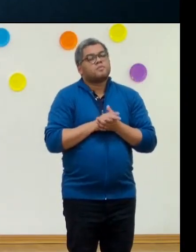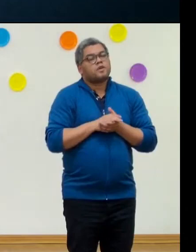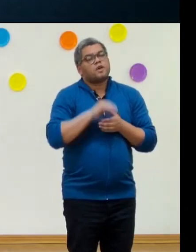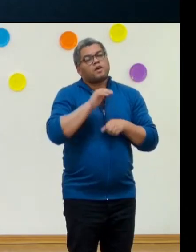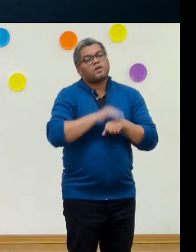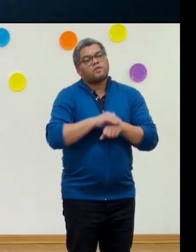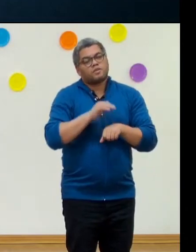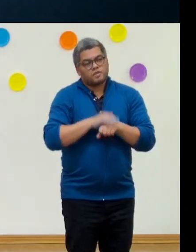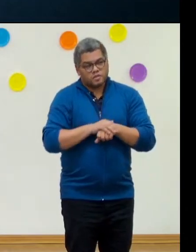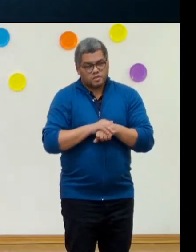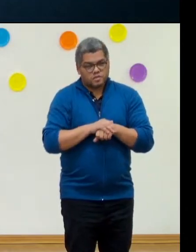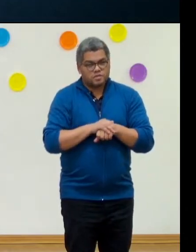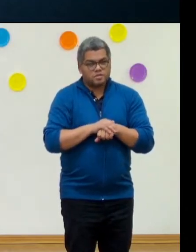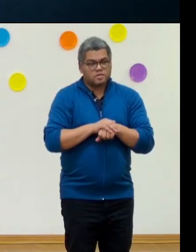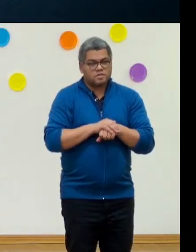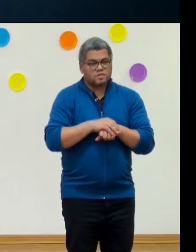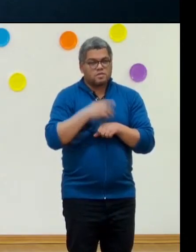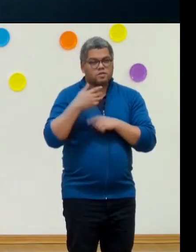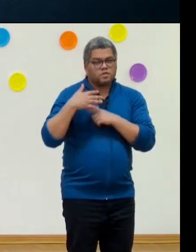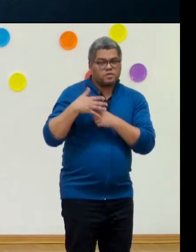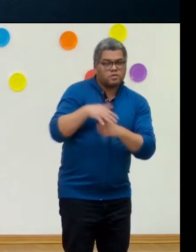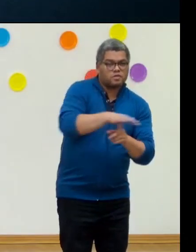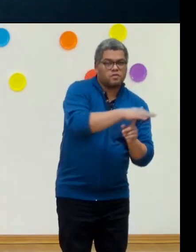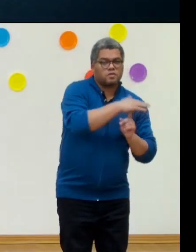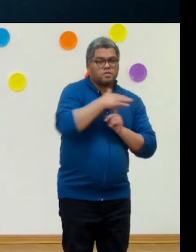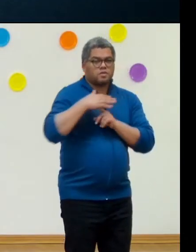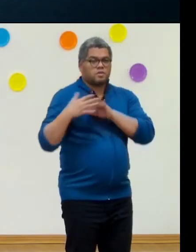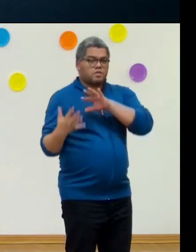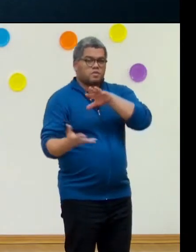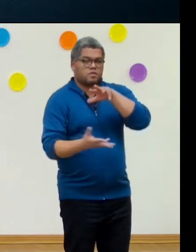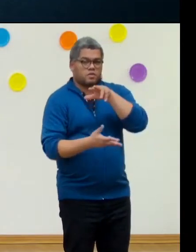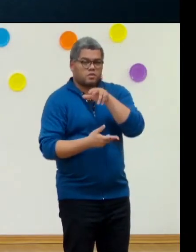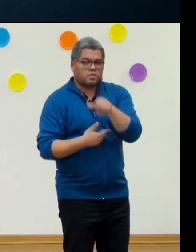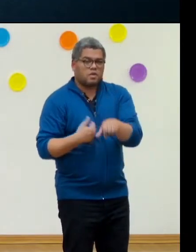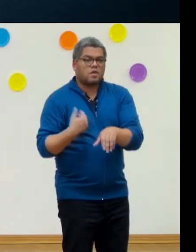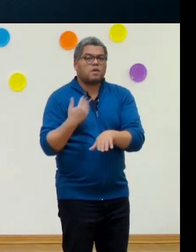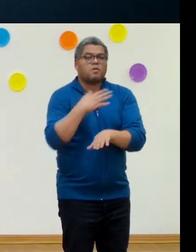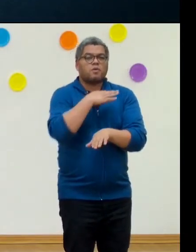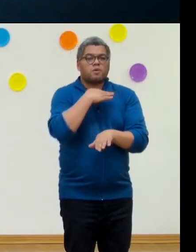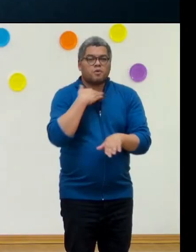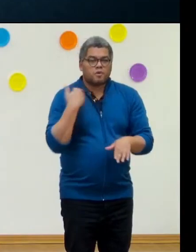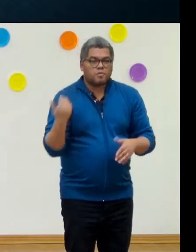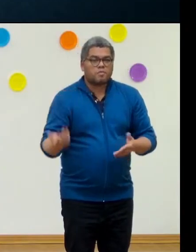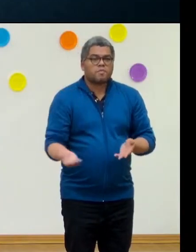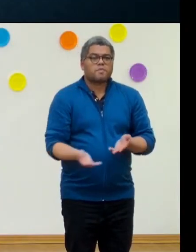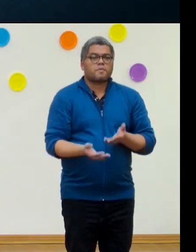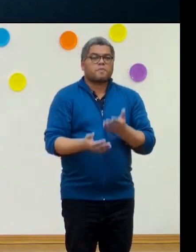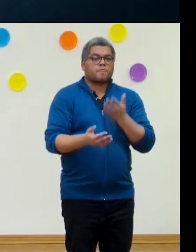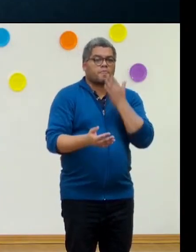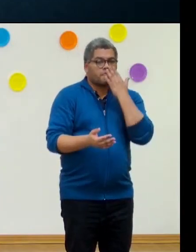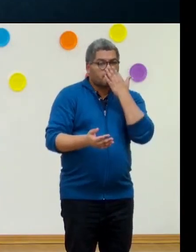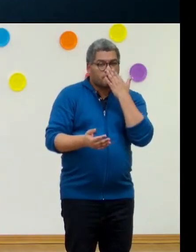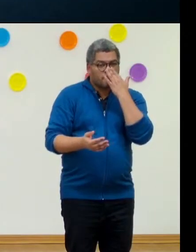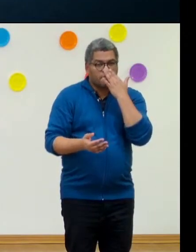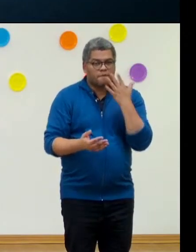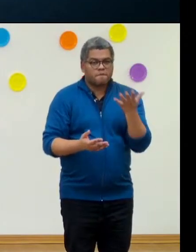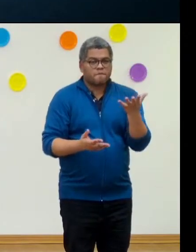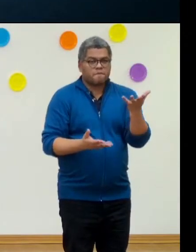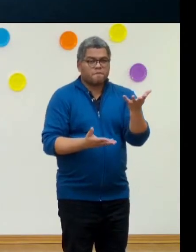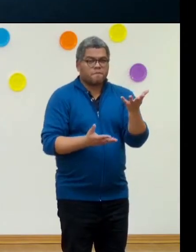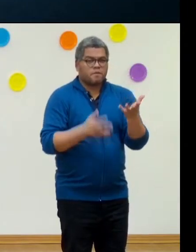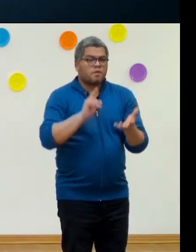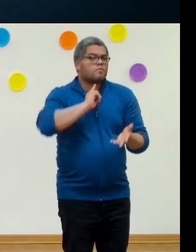Fazei, pois, morrer a vossa natureza terrena, prostituição, impureza, paixão lascívia, desejo maligno e avareza, que é a